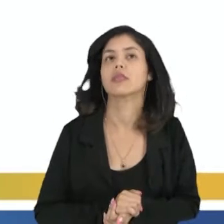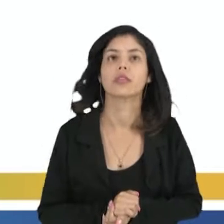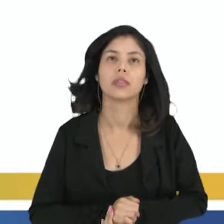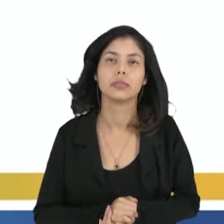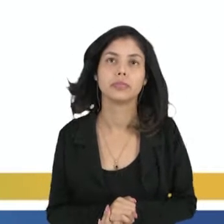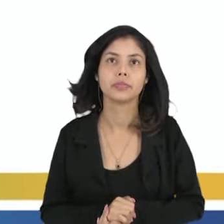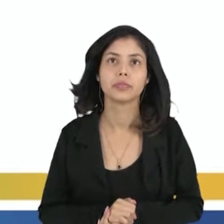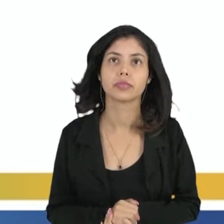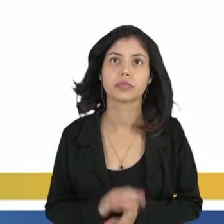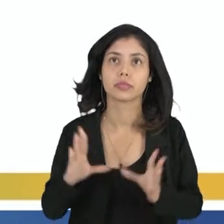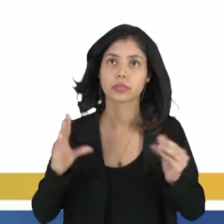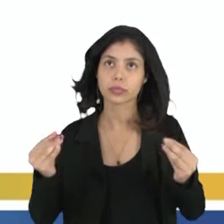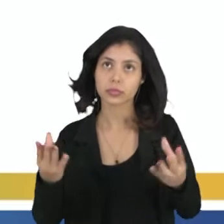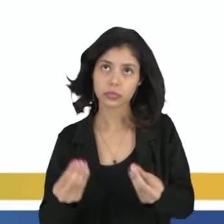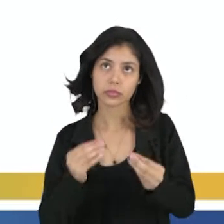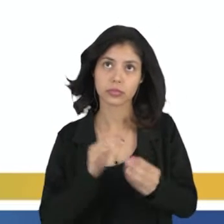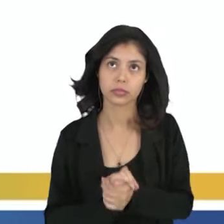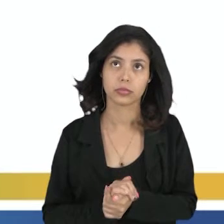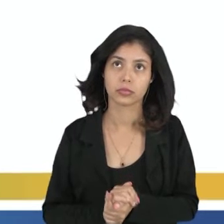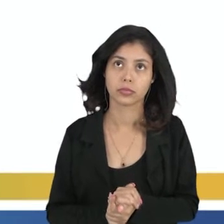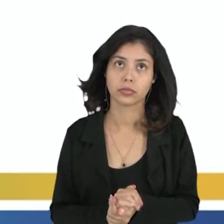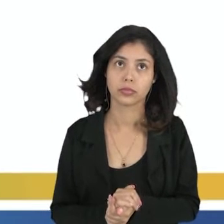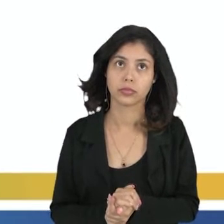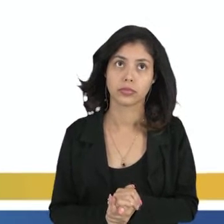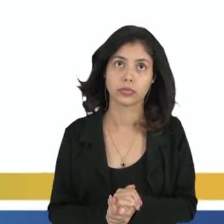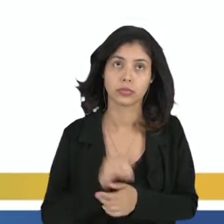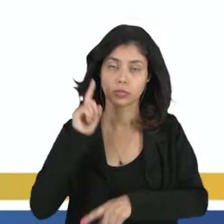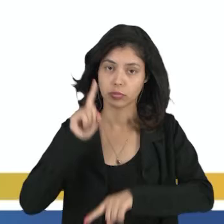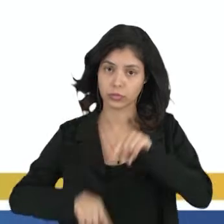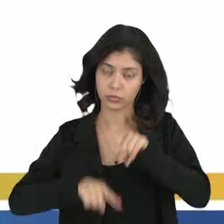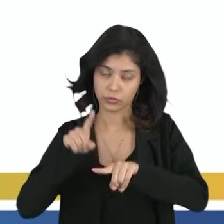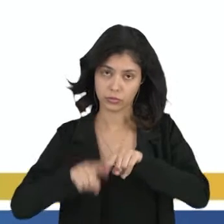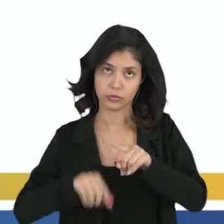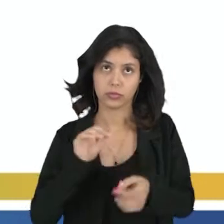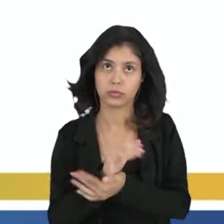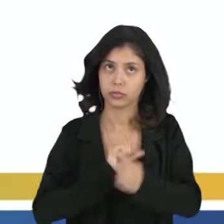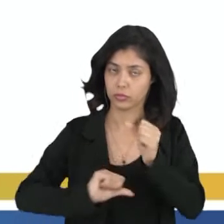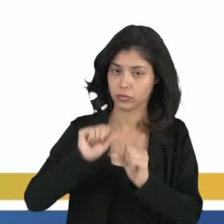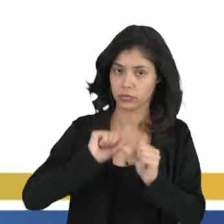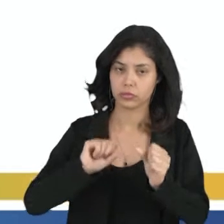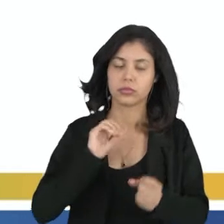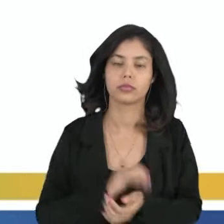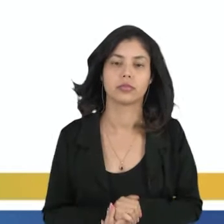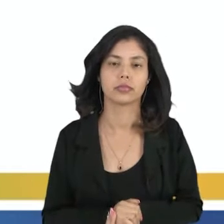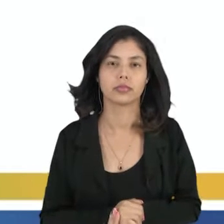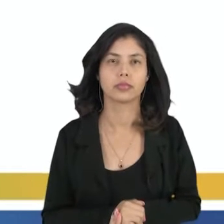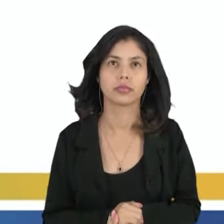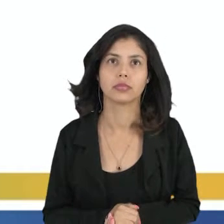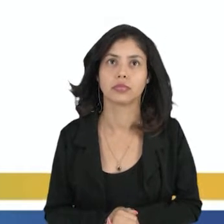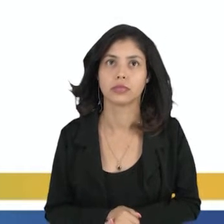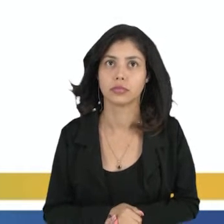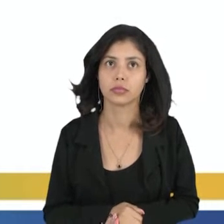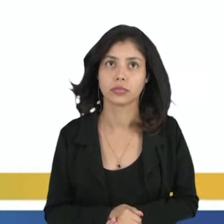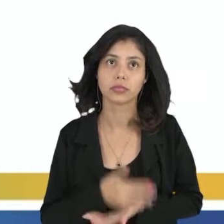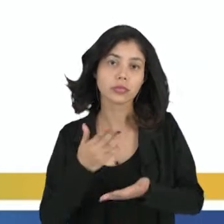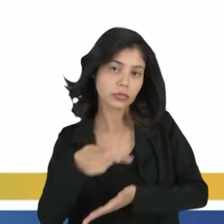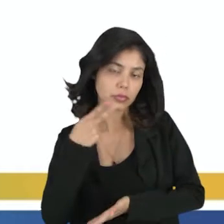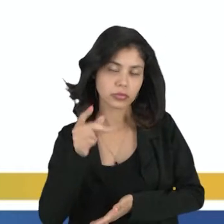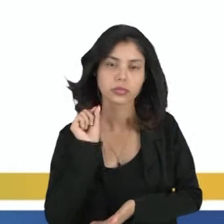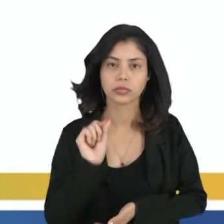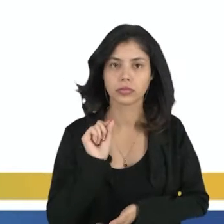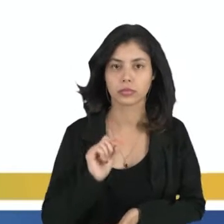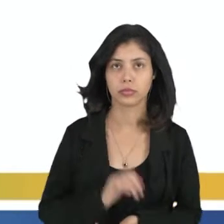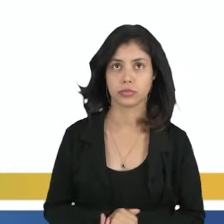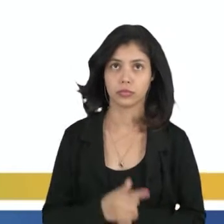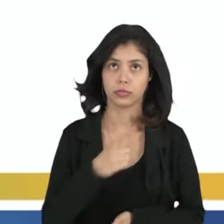ou transformação de uma substância em que a constituição da matéria ela é alterada. E aí nós dizemos